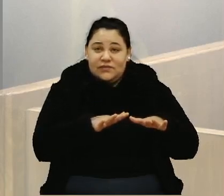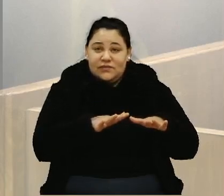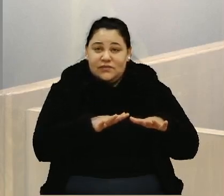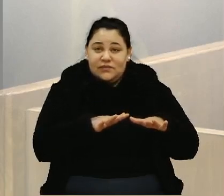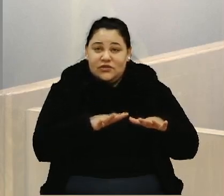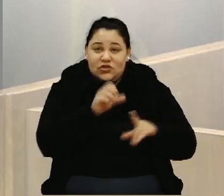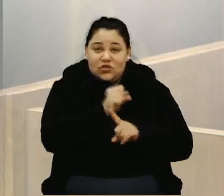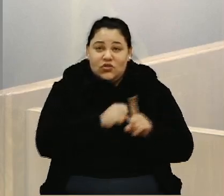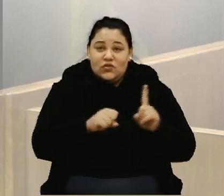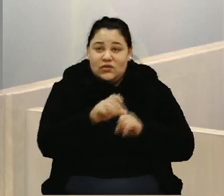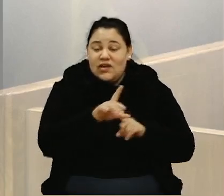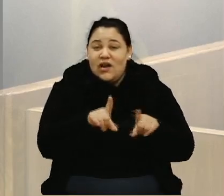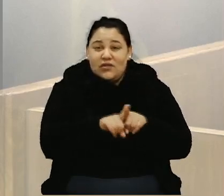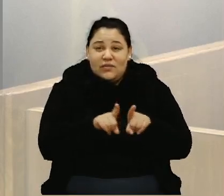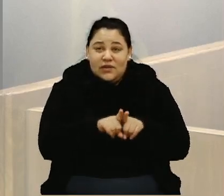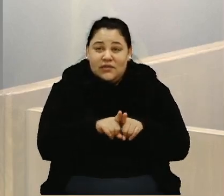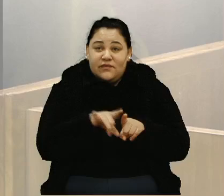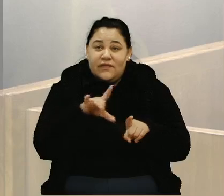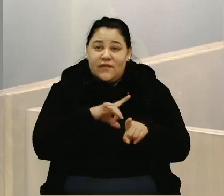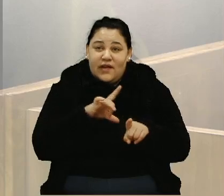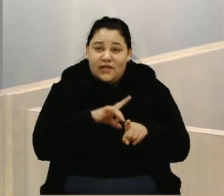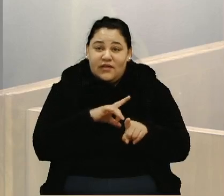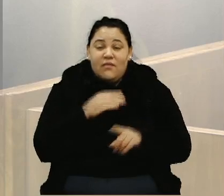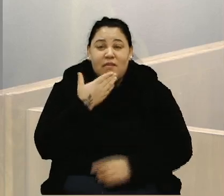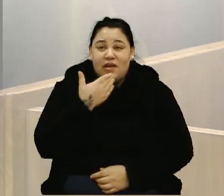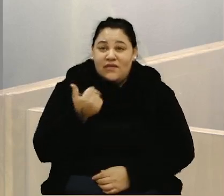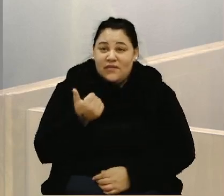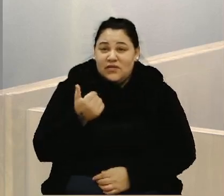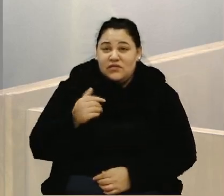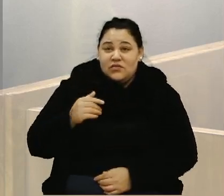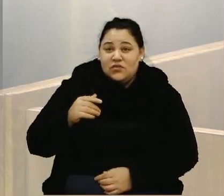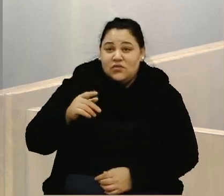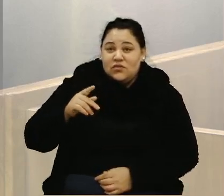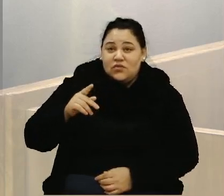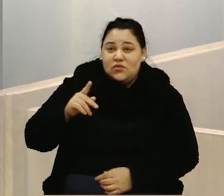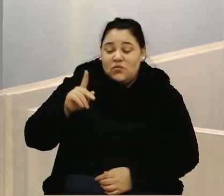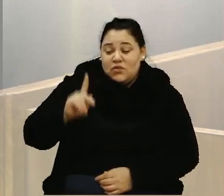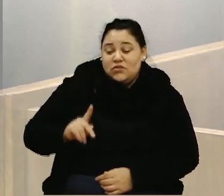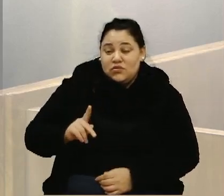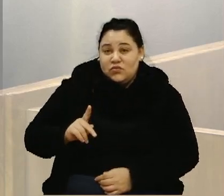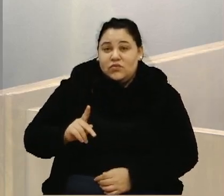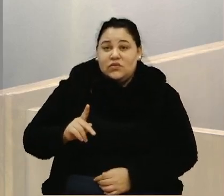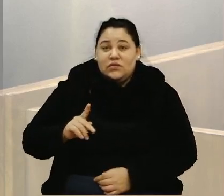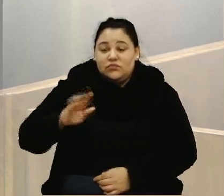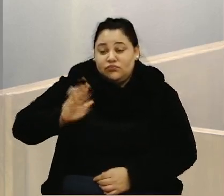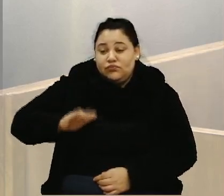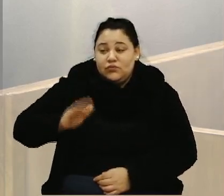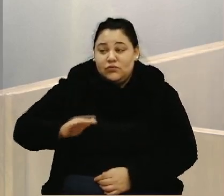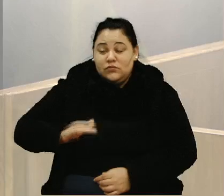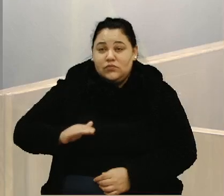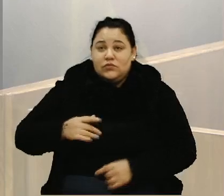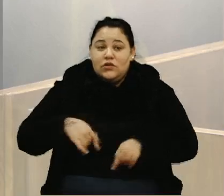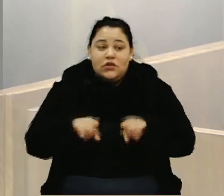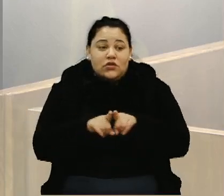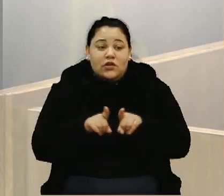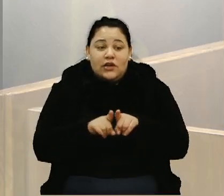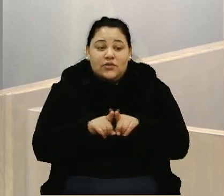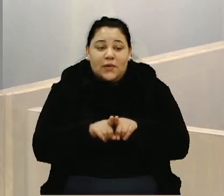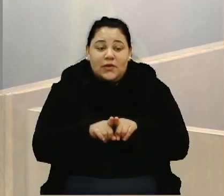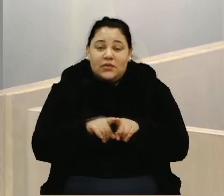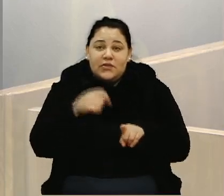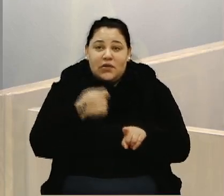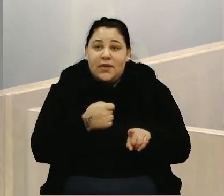socialidade, serão beneficiadas pessoas desde baixa renda, de classe média, classe alta,